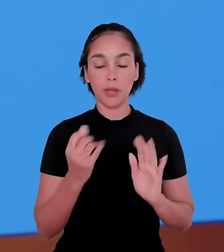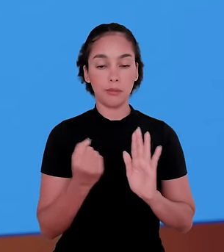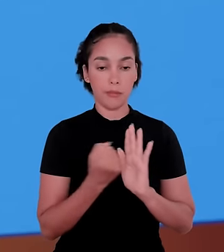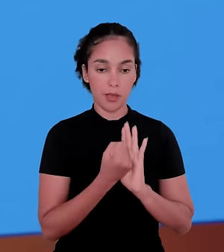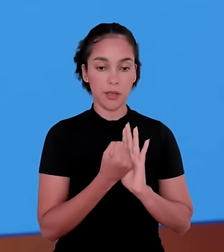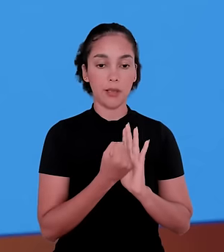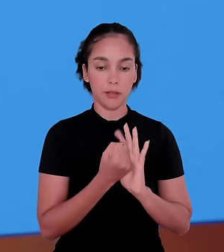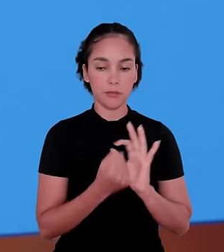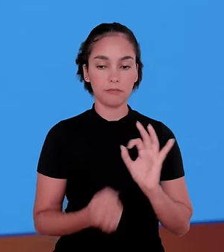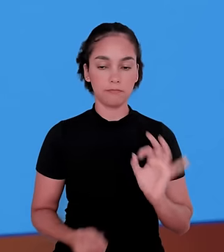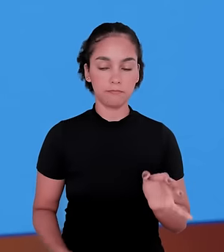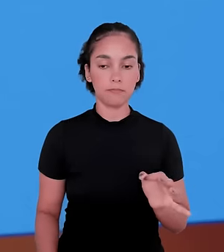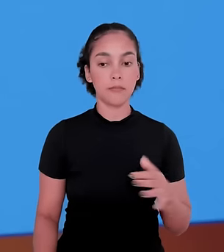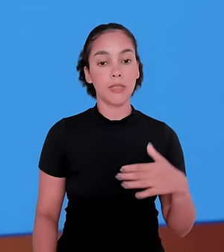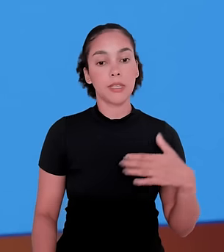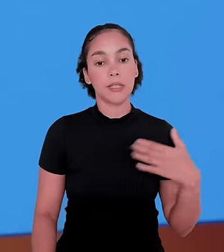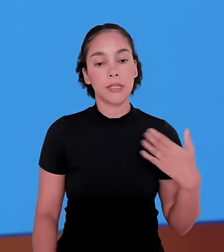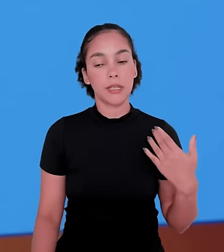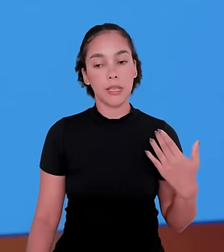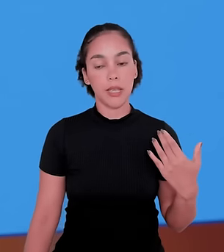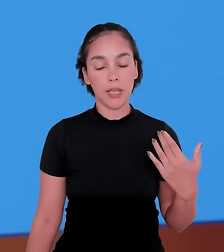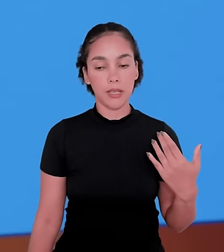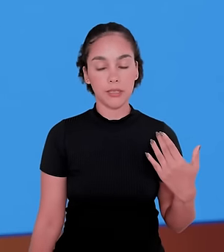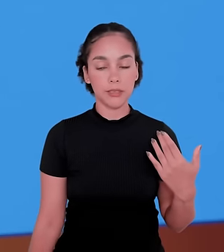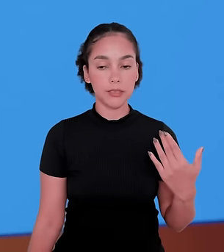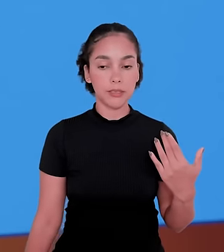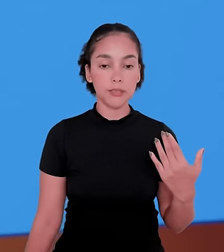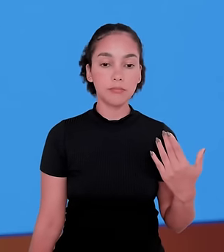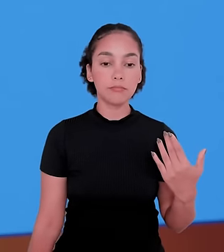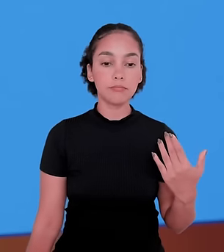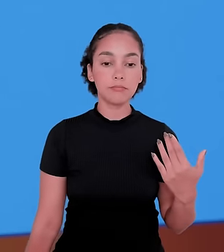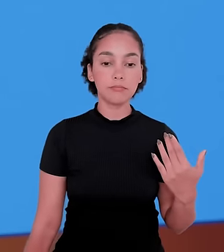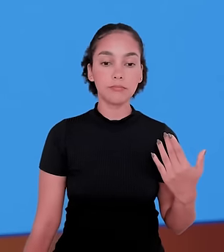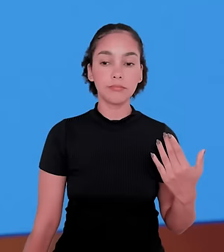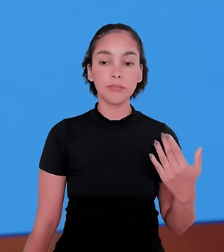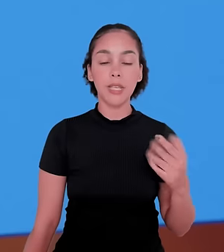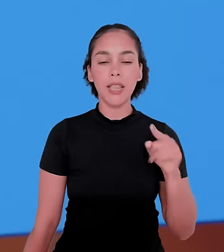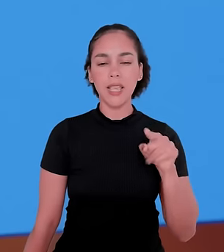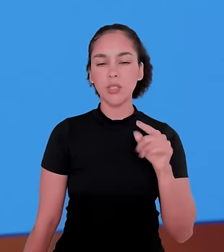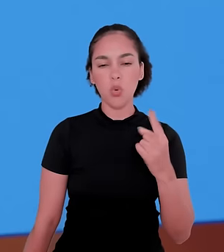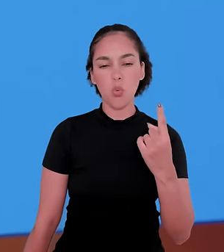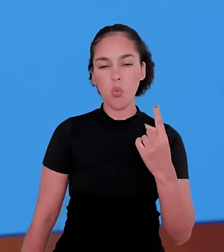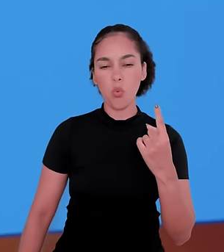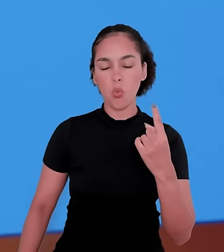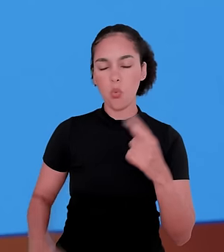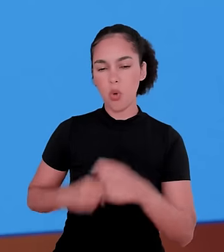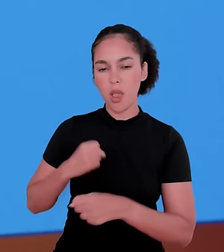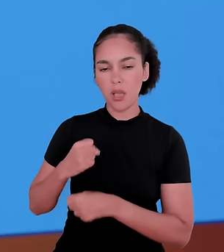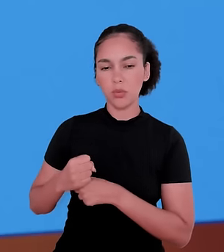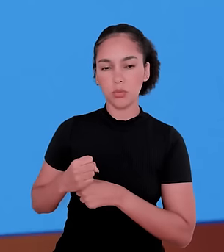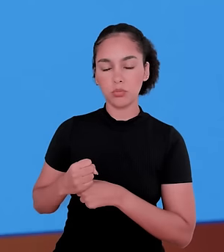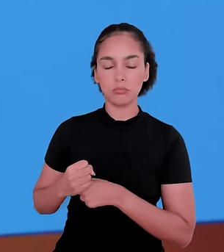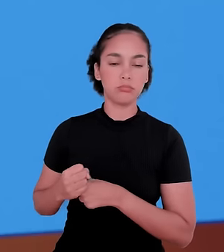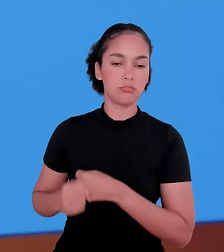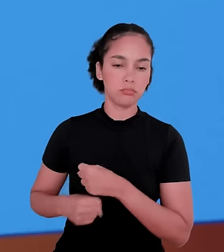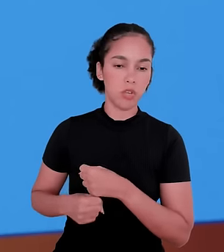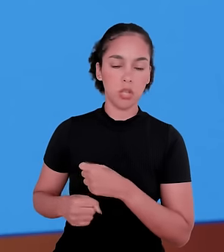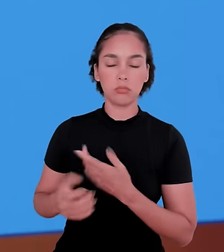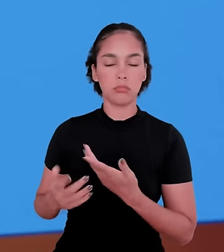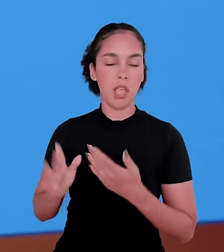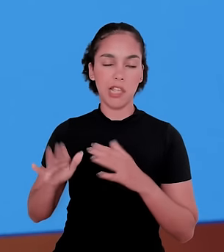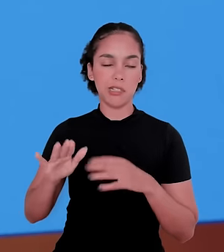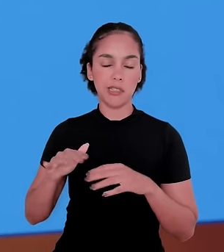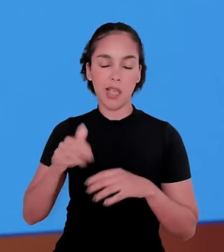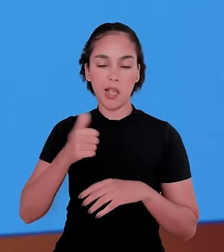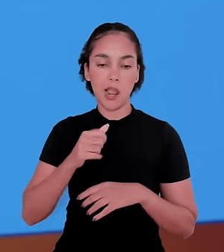marca tá E aí tando nesse caso aí que é de um ano Ou seja que às vezes ainda nem foi analisado